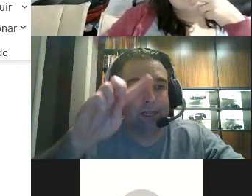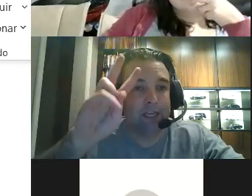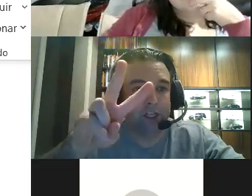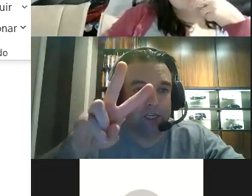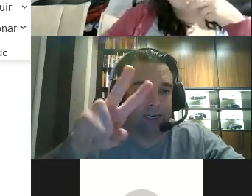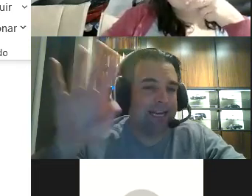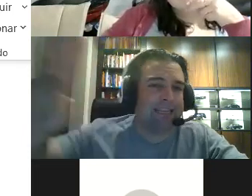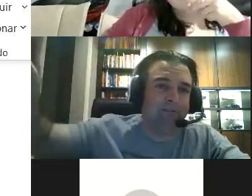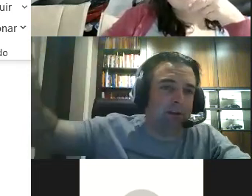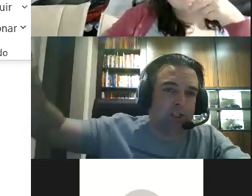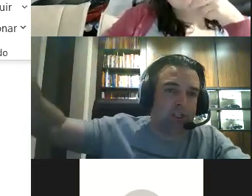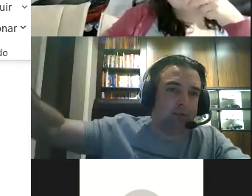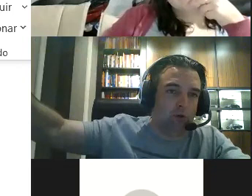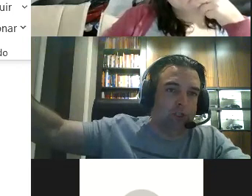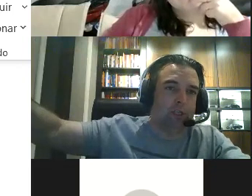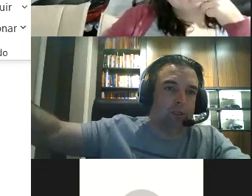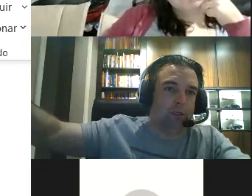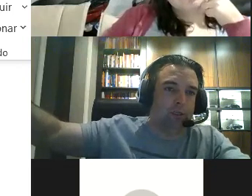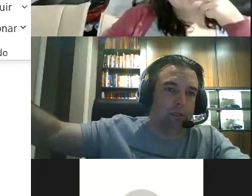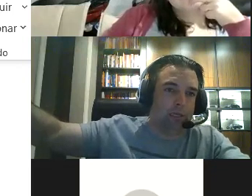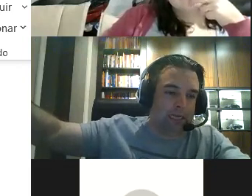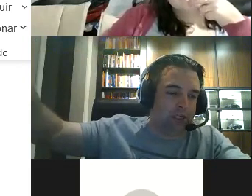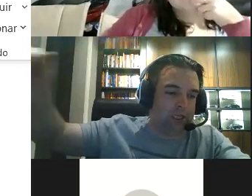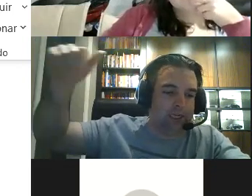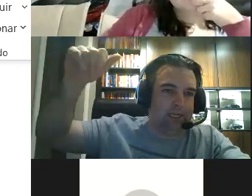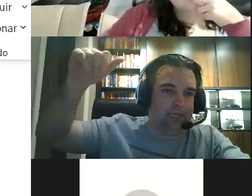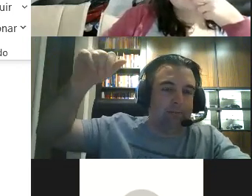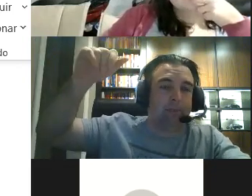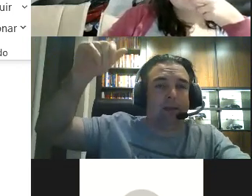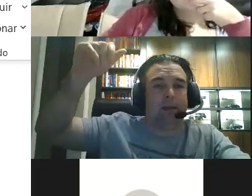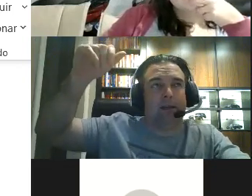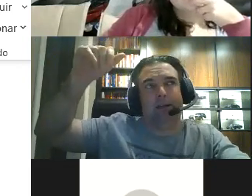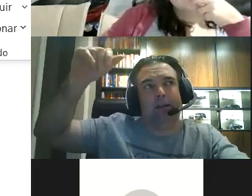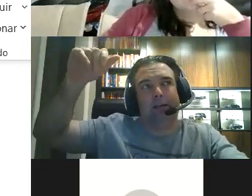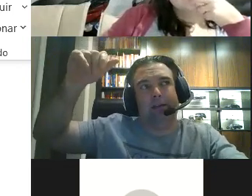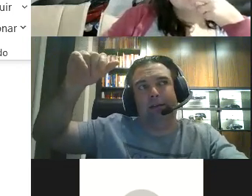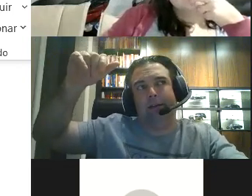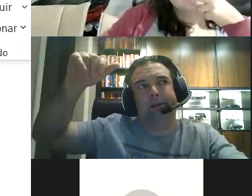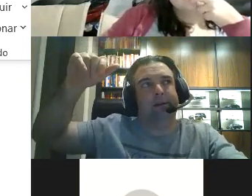hidrológico, Holanda e China. Nada a ver com a China de hoje. A China,